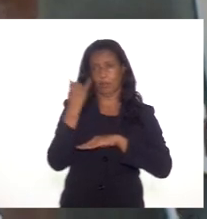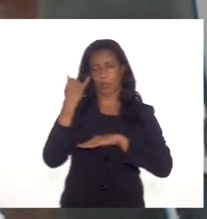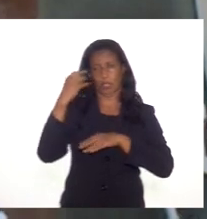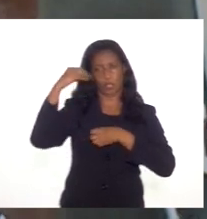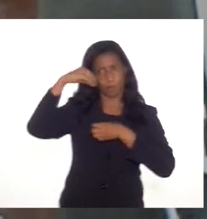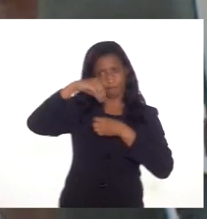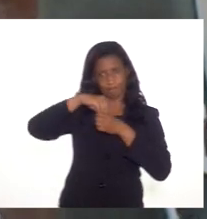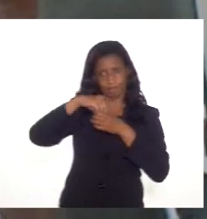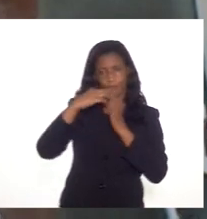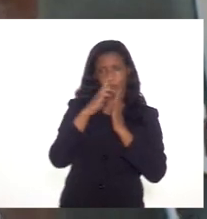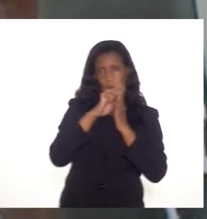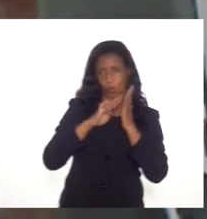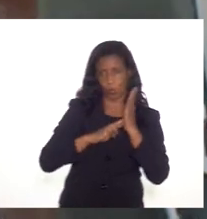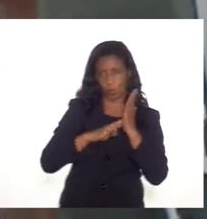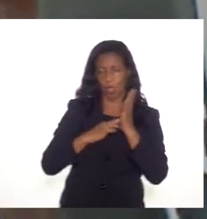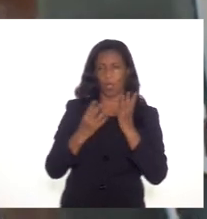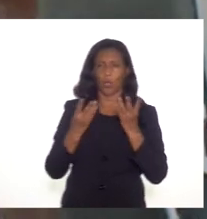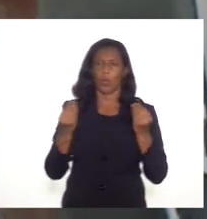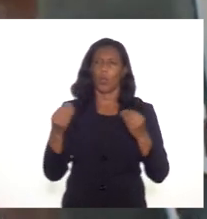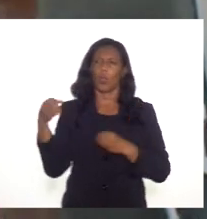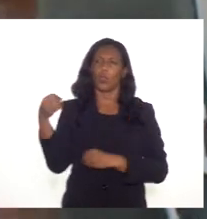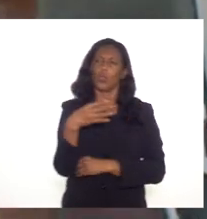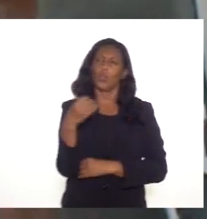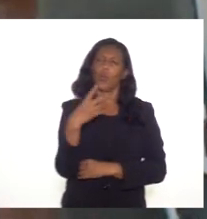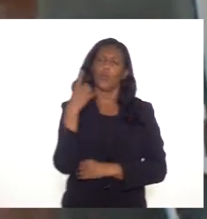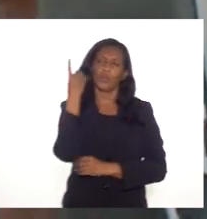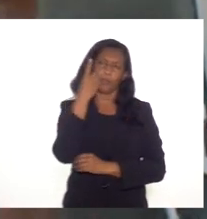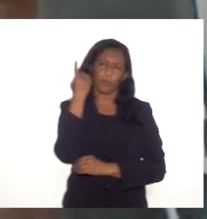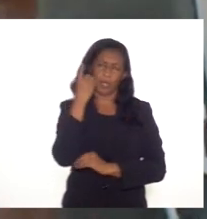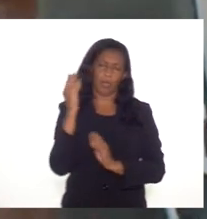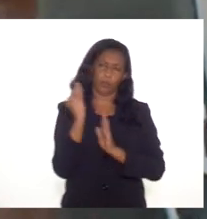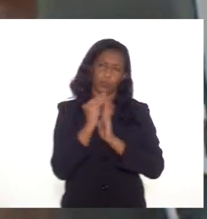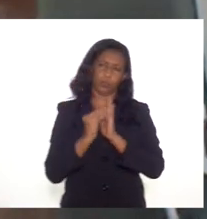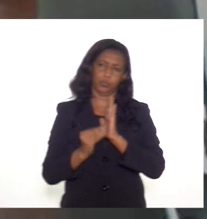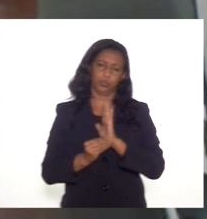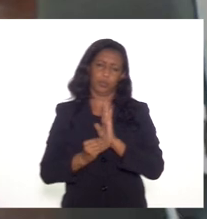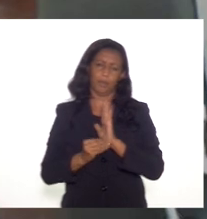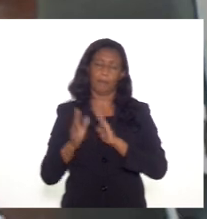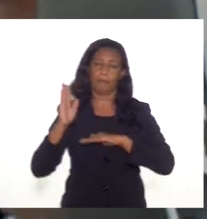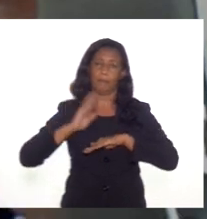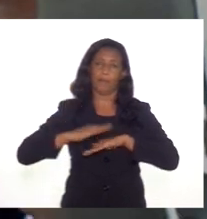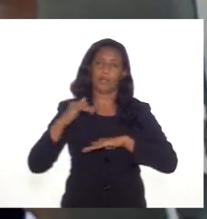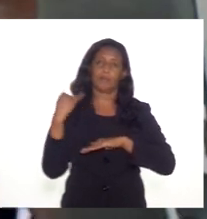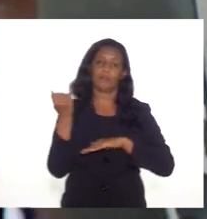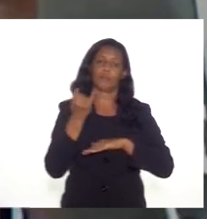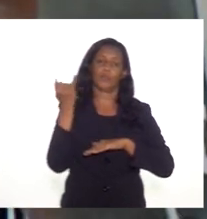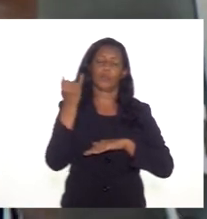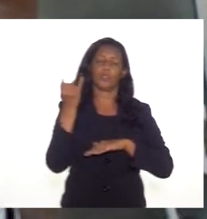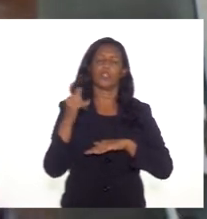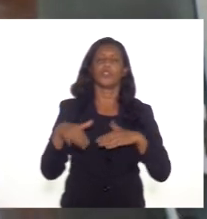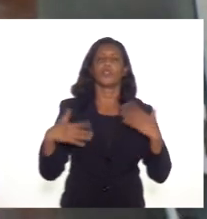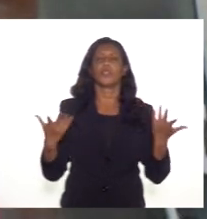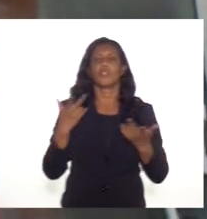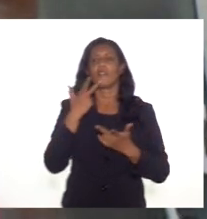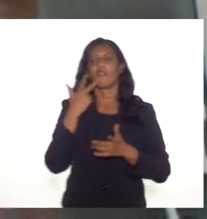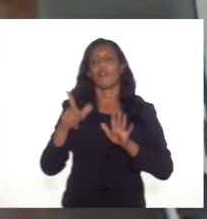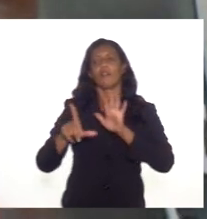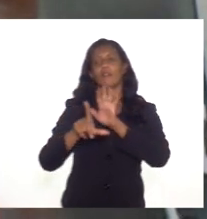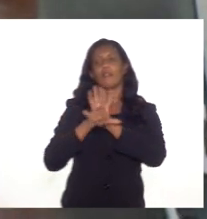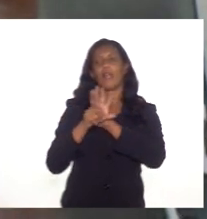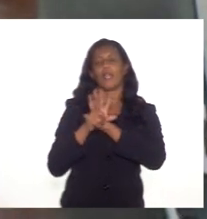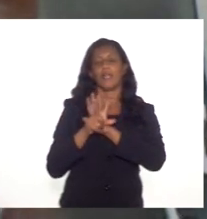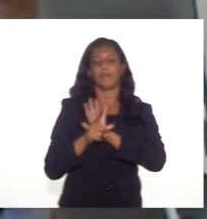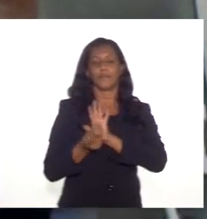muitas são de autoria dos novos deputados, mas a lei mais importante, a peça mais importante é quando se trata da Lei de Diretivos